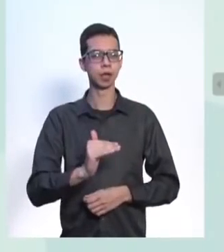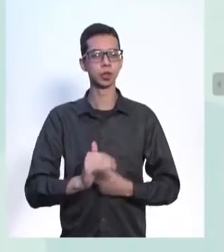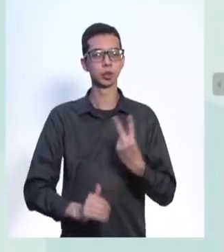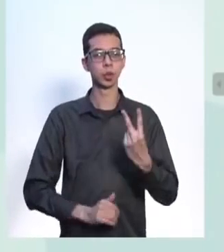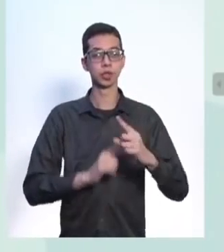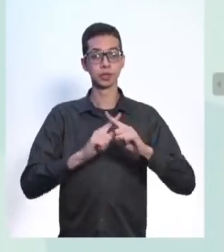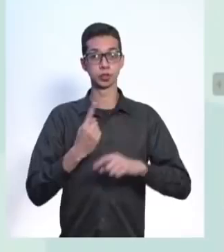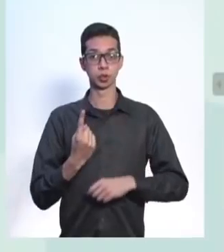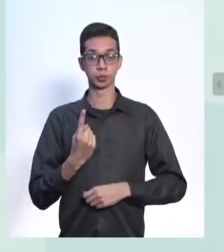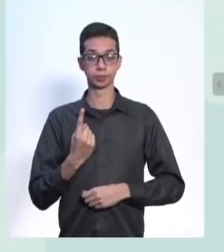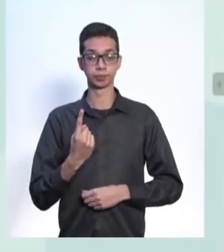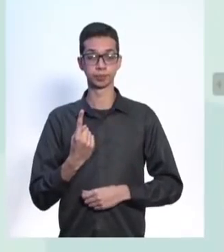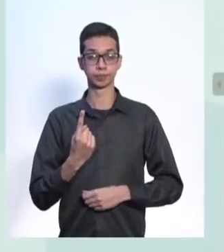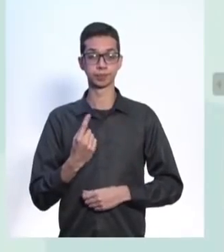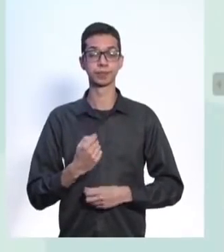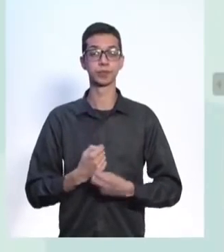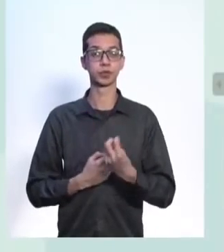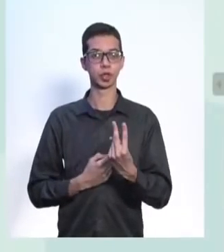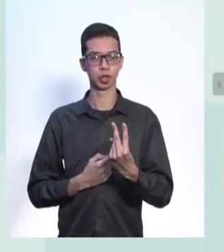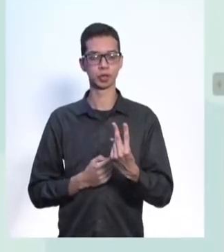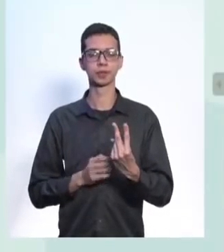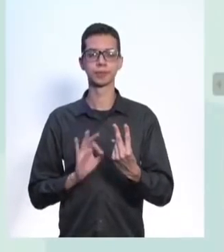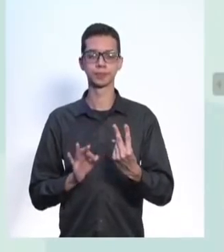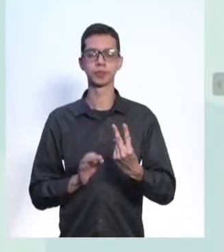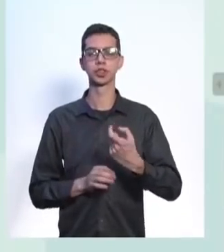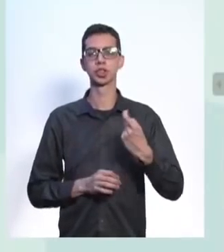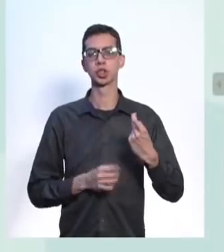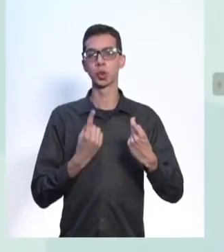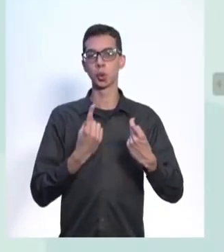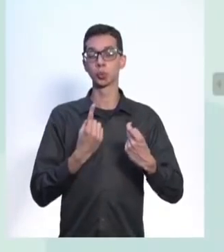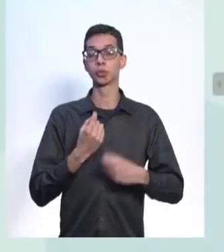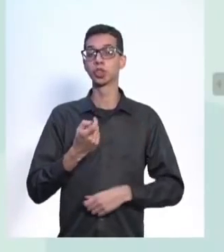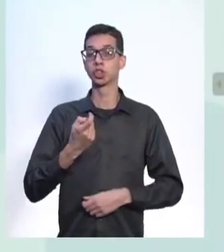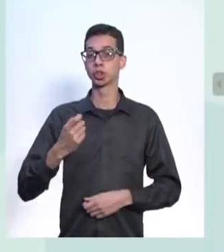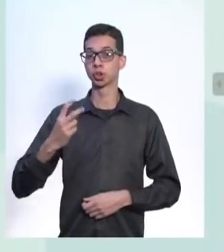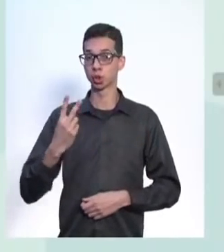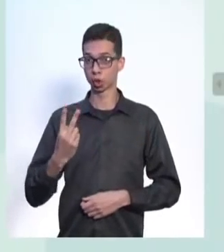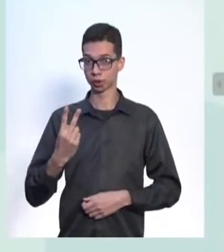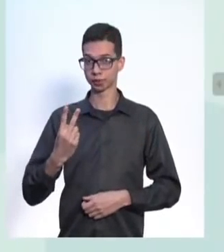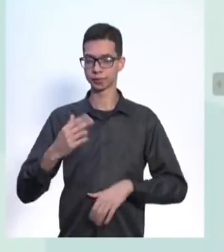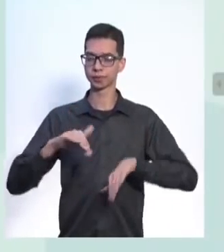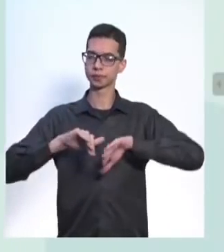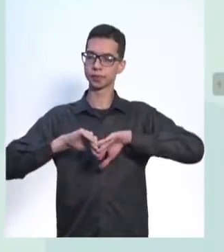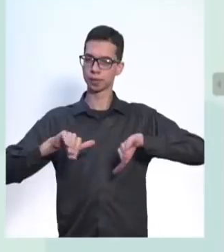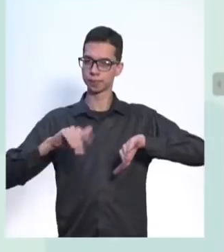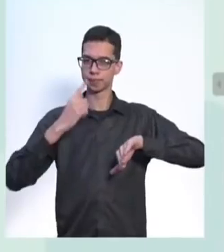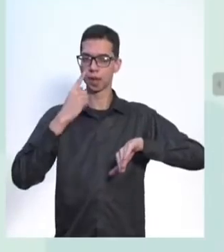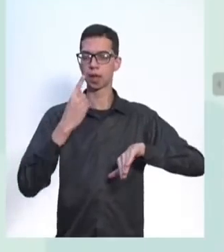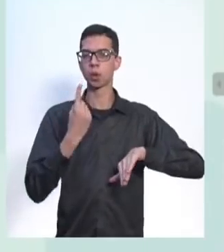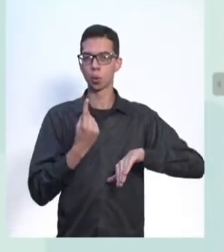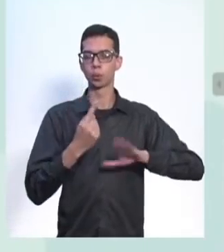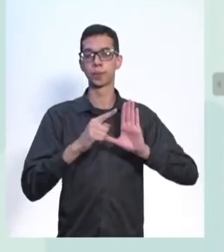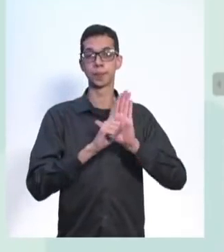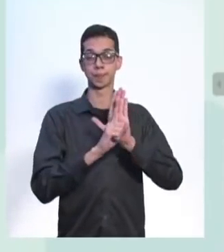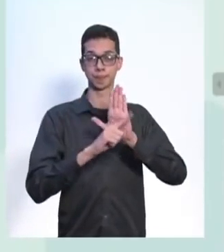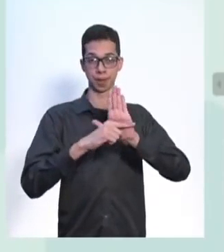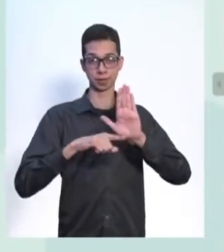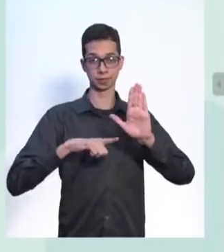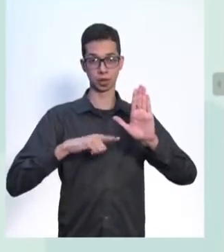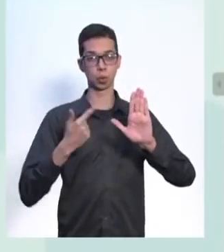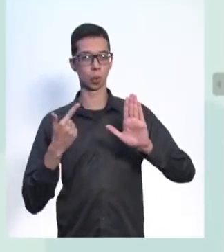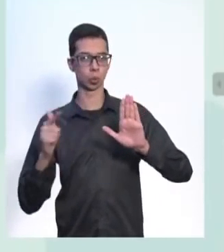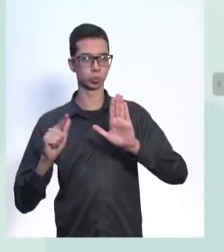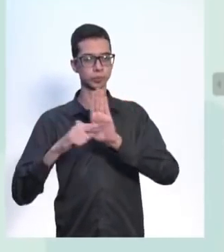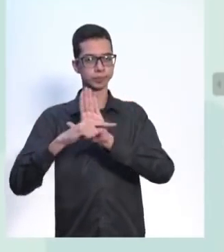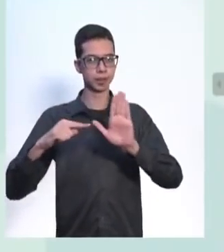Vamos separar x1 e x2. Um com sinal de mais e o outro com sinal de menos. Então, x1